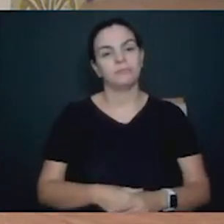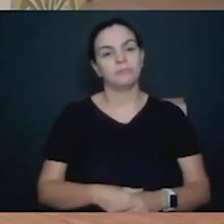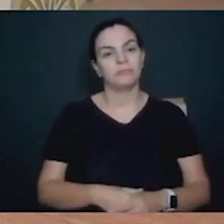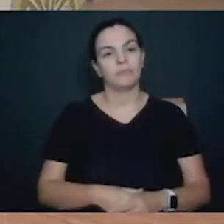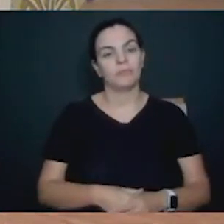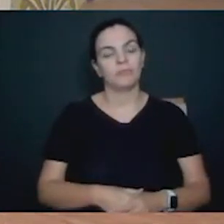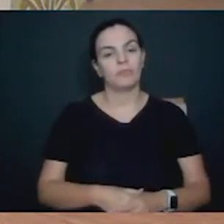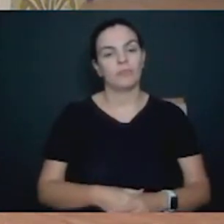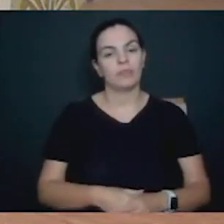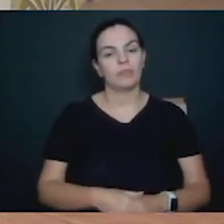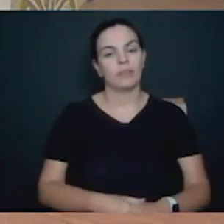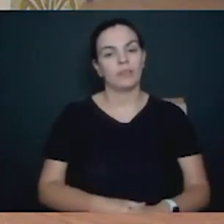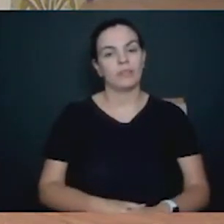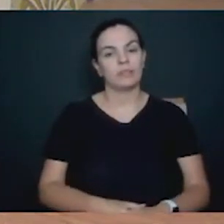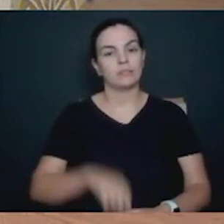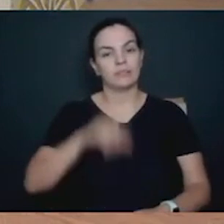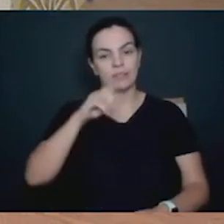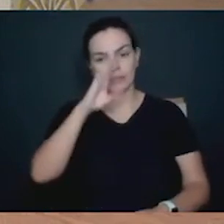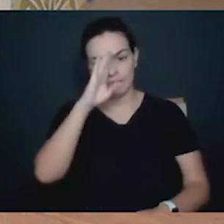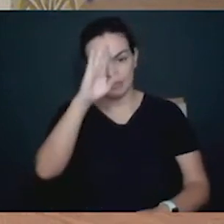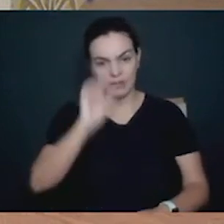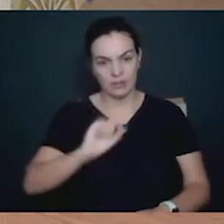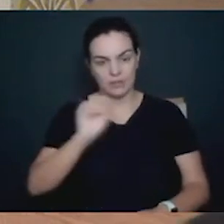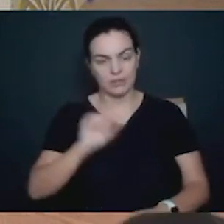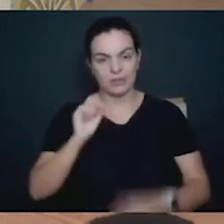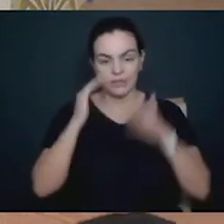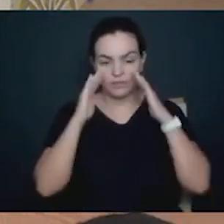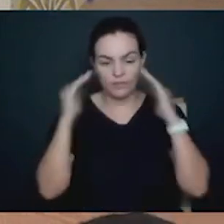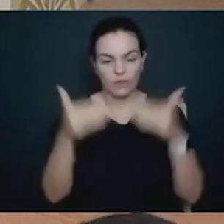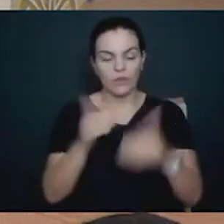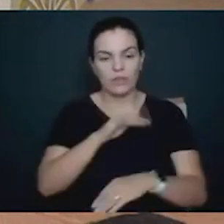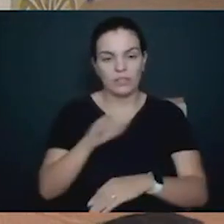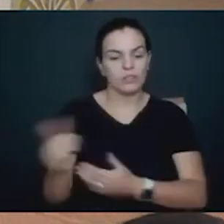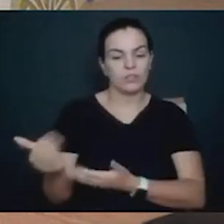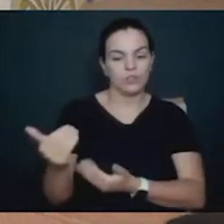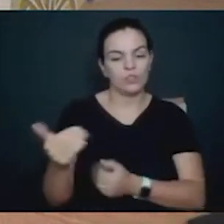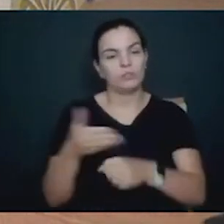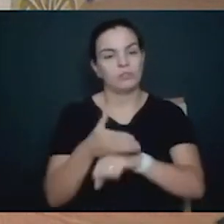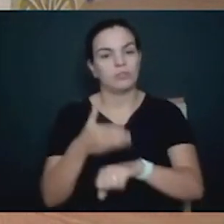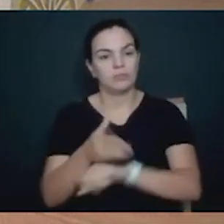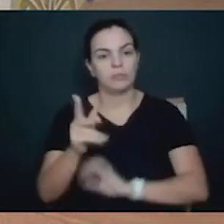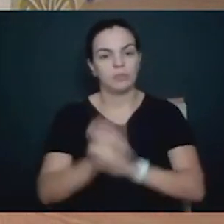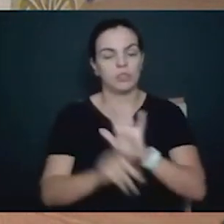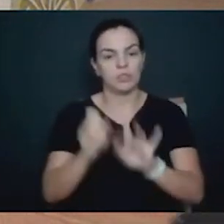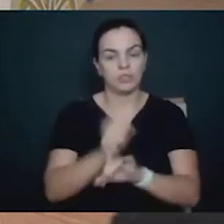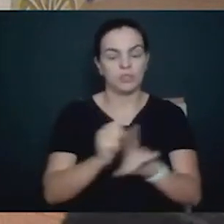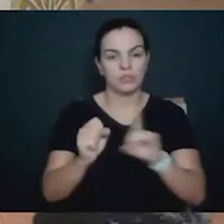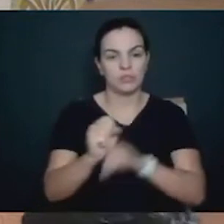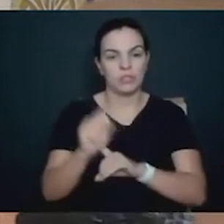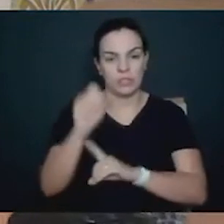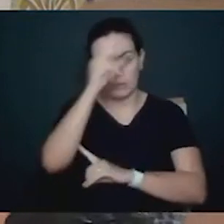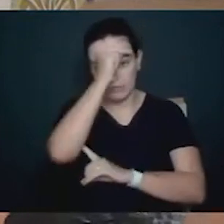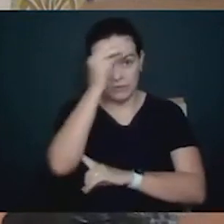já falei aqui, atingir crianças e jovens que participam dos projetos sociais da Prefeitura e que estão em fase inicial